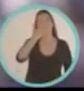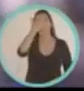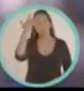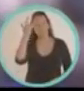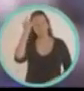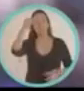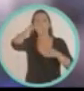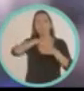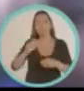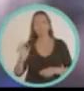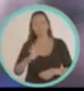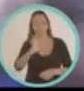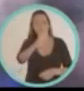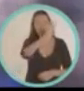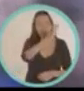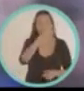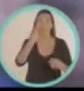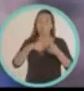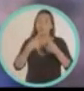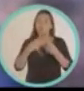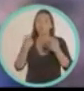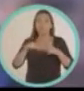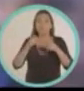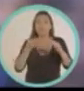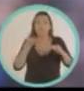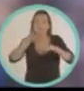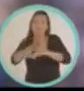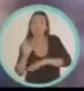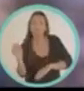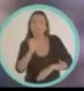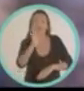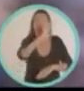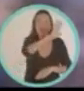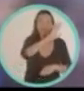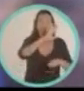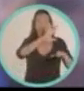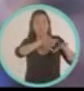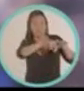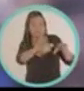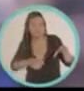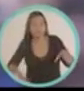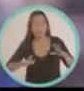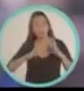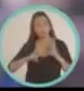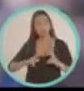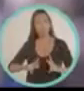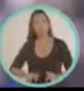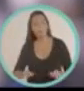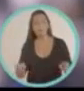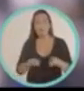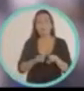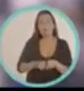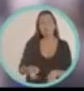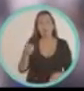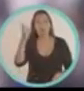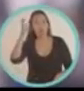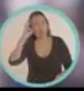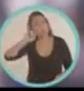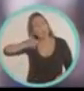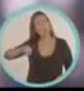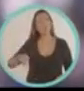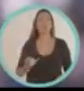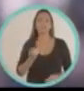A prefeitura pode fazer muito. Entrar na favela tratando do esgoto, levando asfalto, cultura, oportunidade, chegando